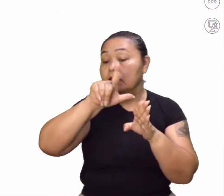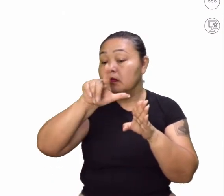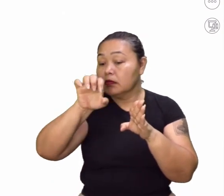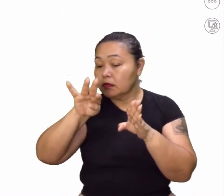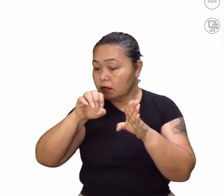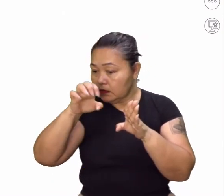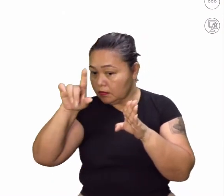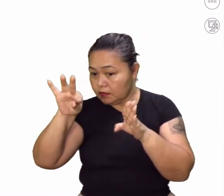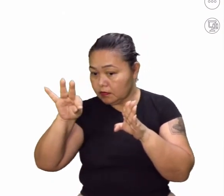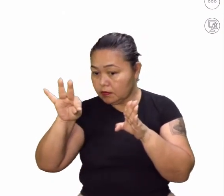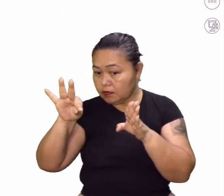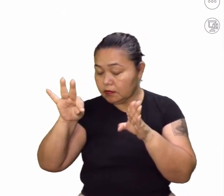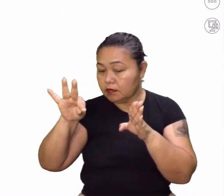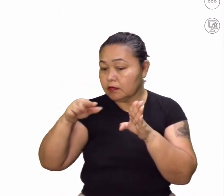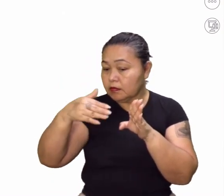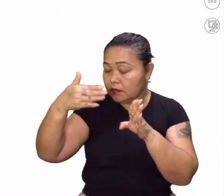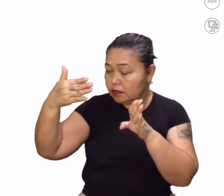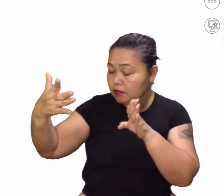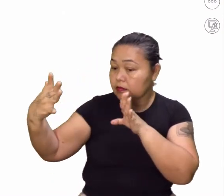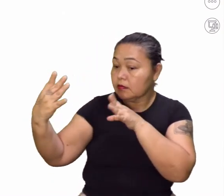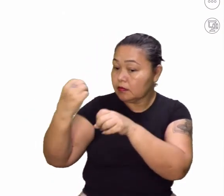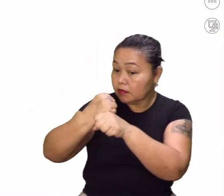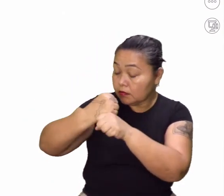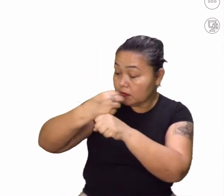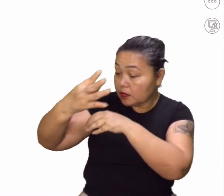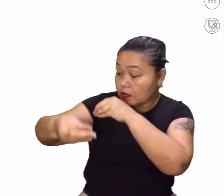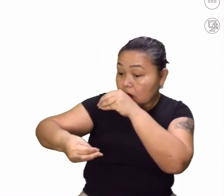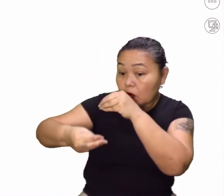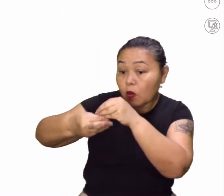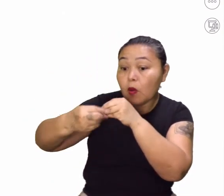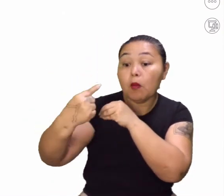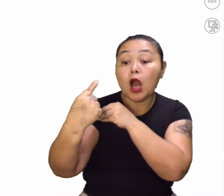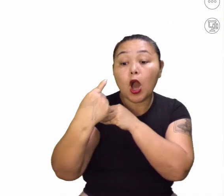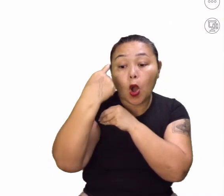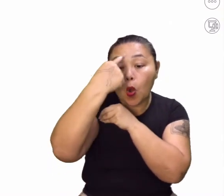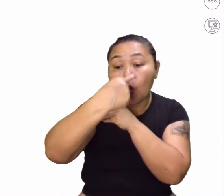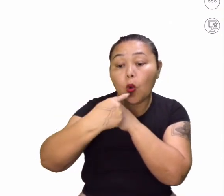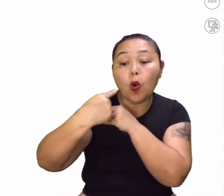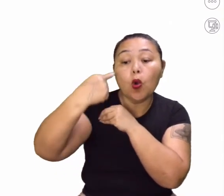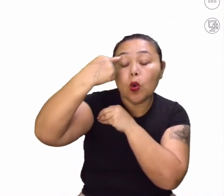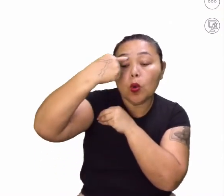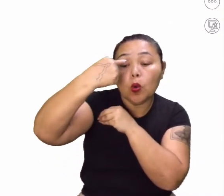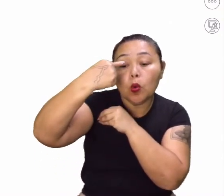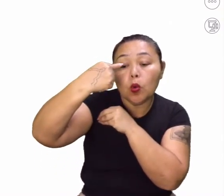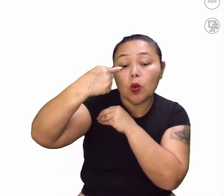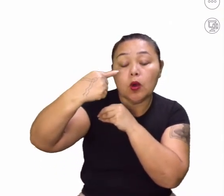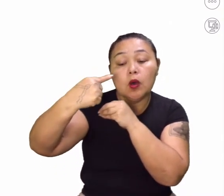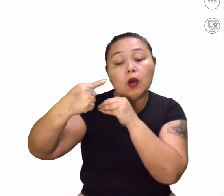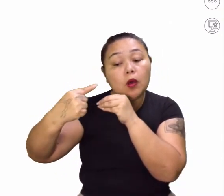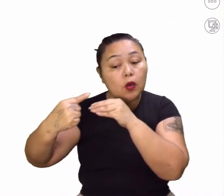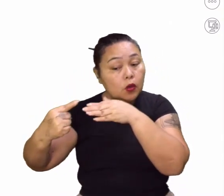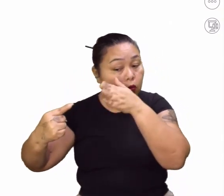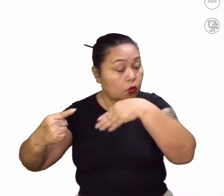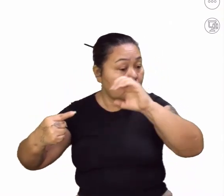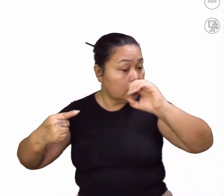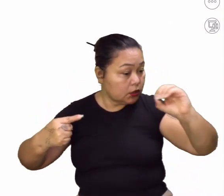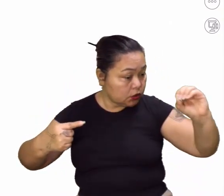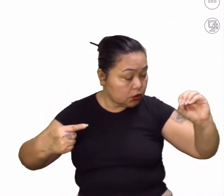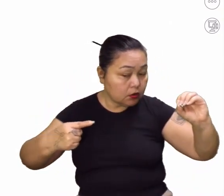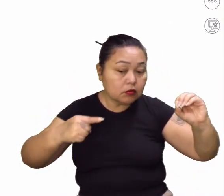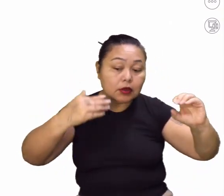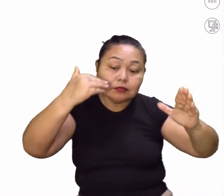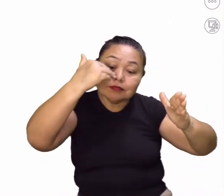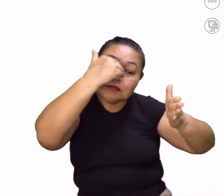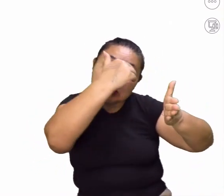leste, vai aumentar 1 hora. A cada grau que a gente avança no sentido